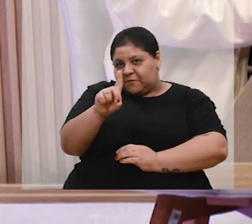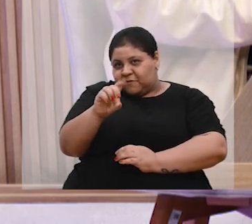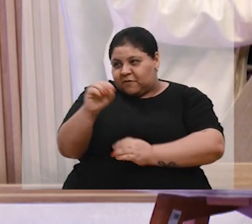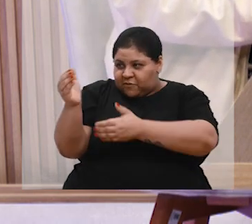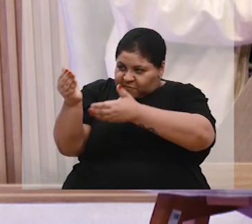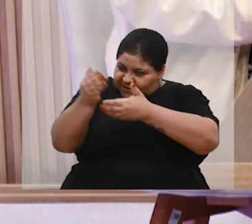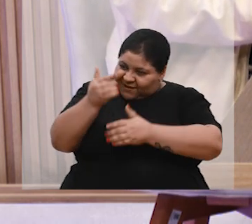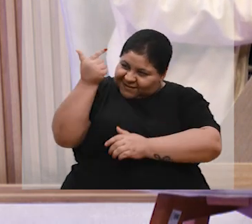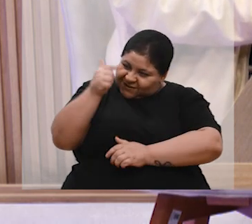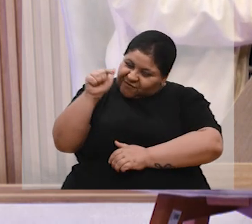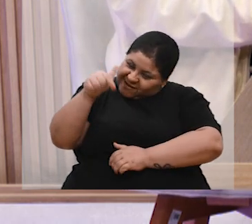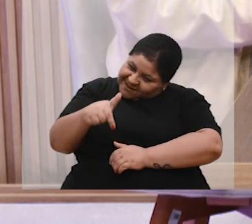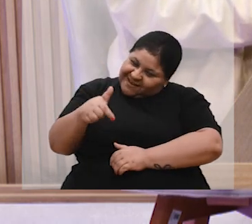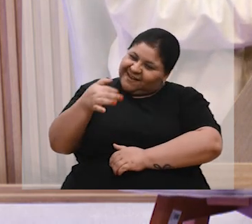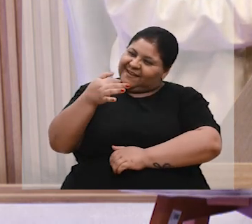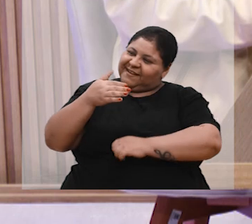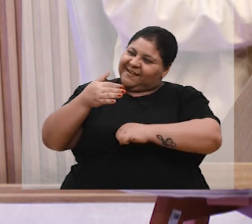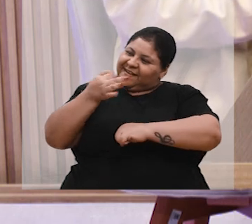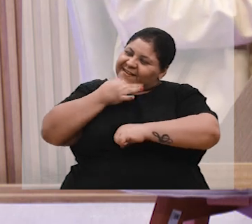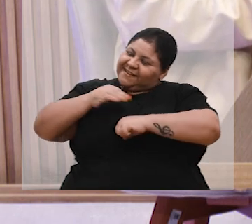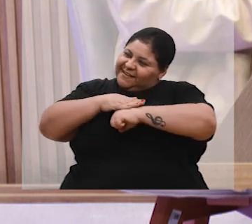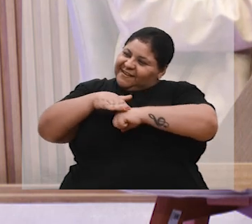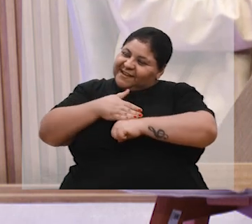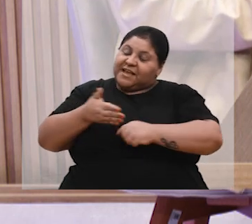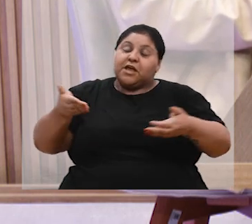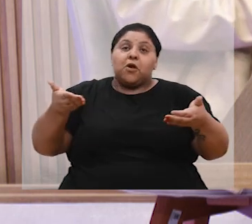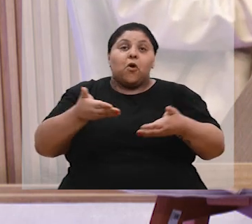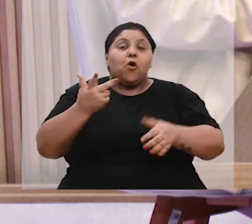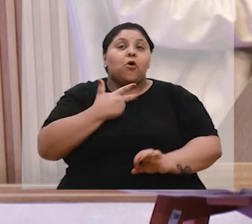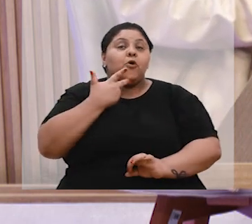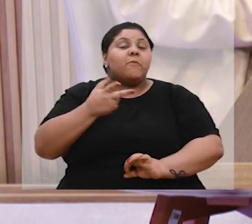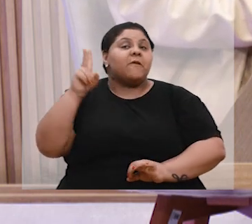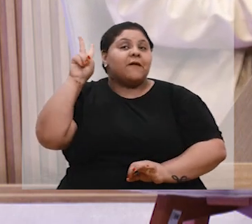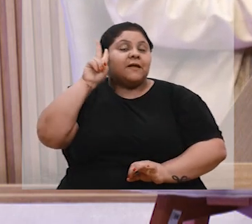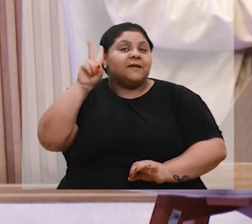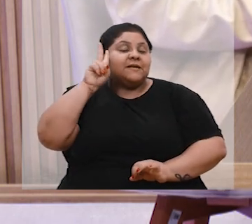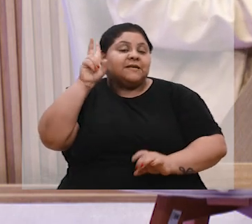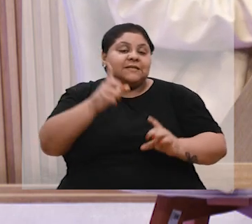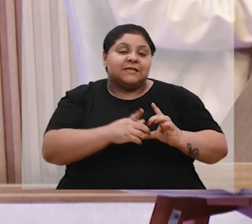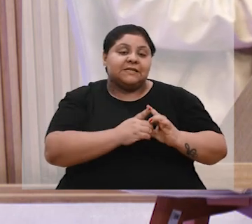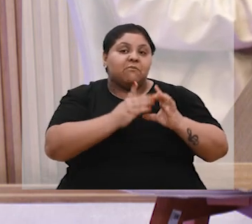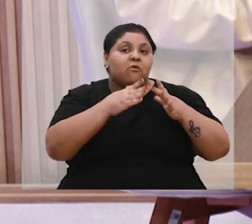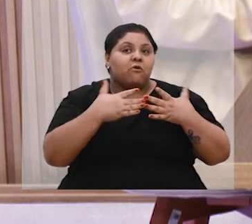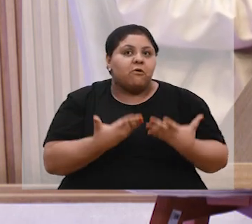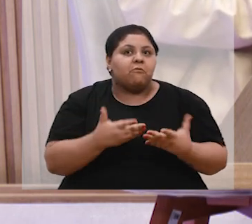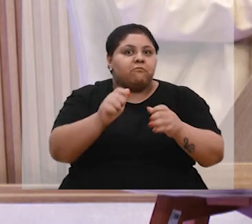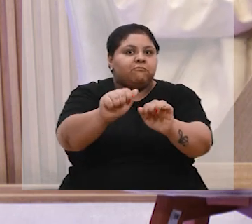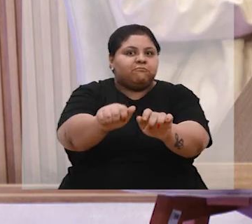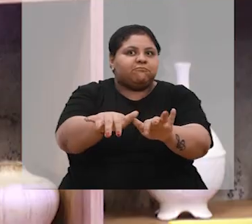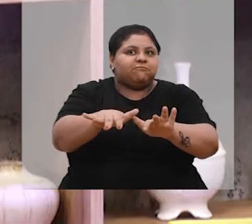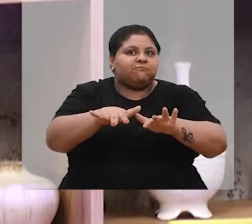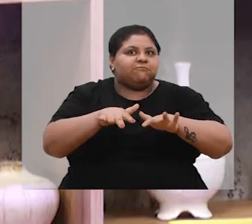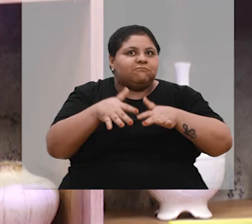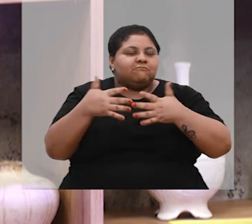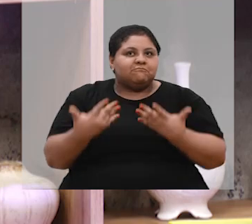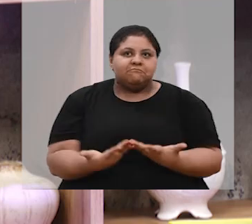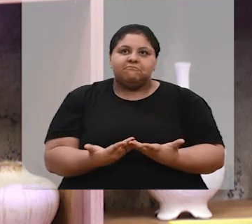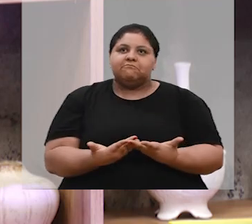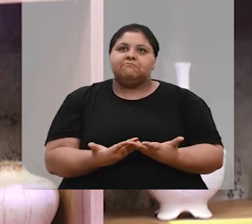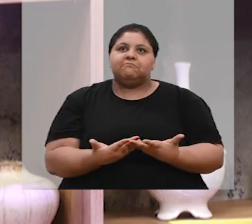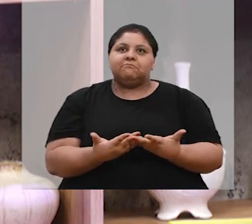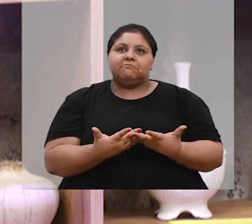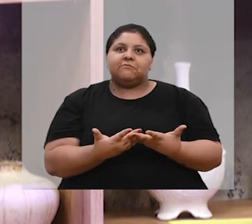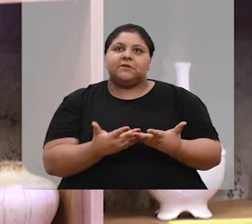Caxias Conversa e dessa vez para a gente falar da história da democracia, do parlamento, das diversas sedes